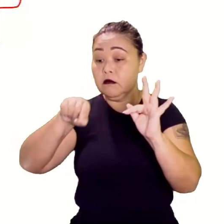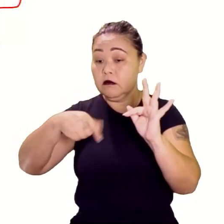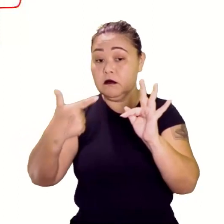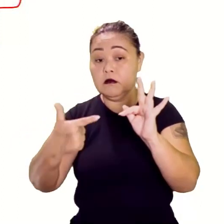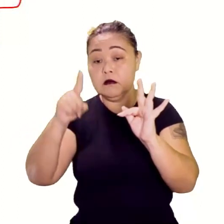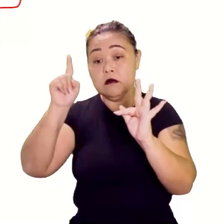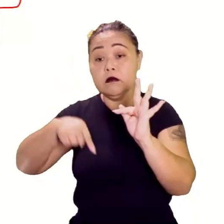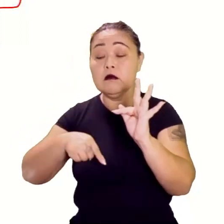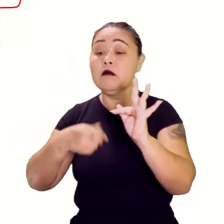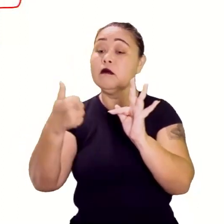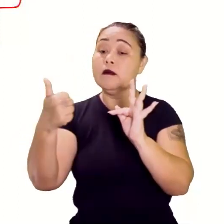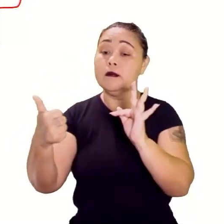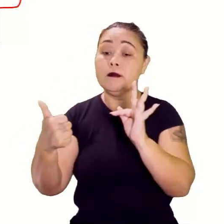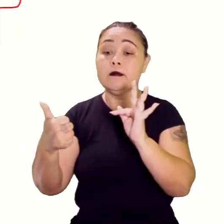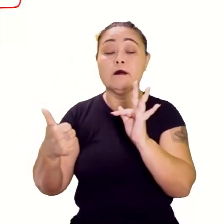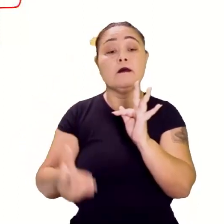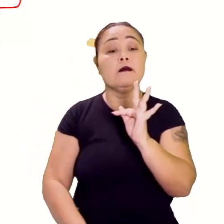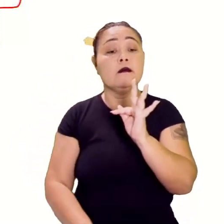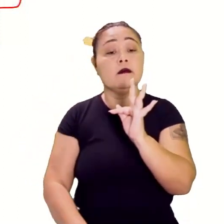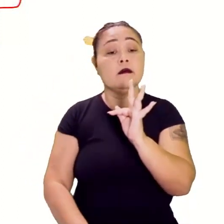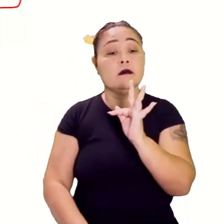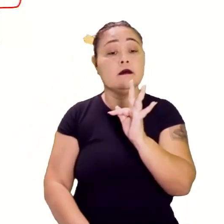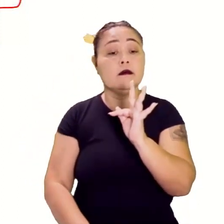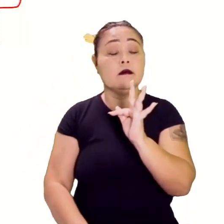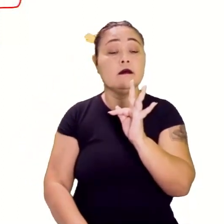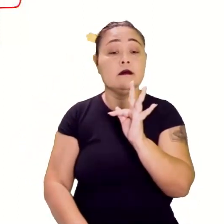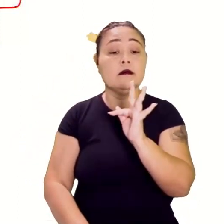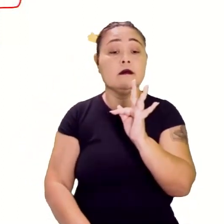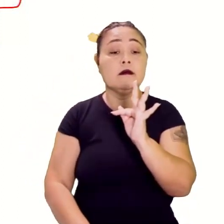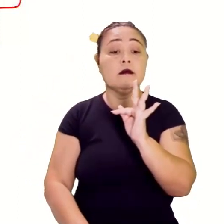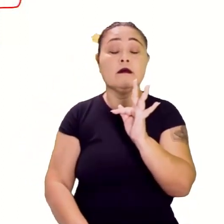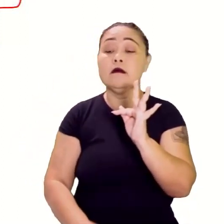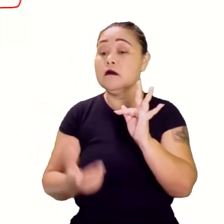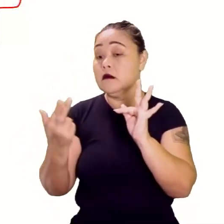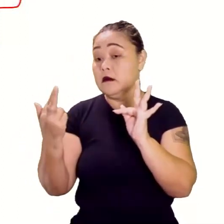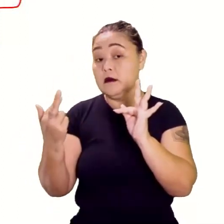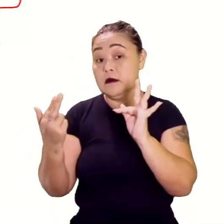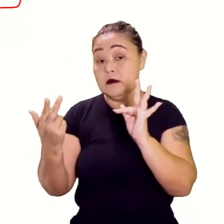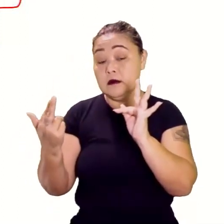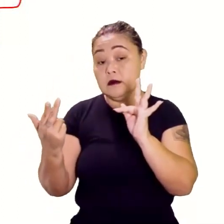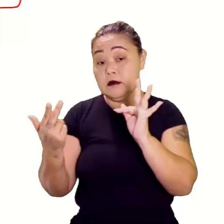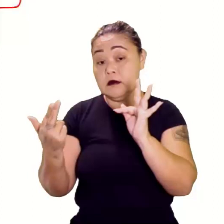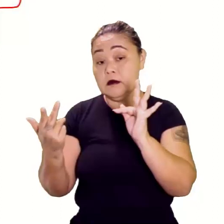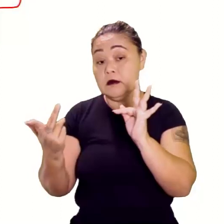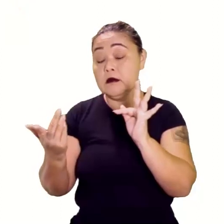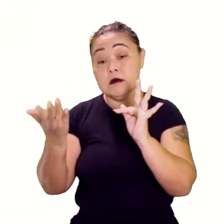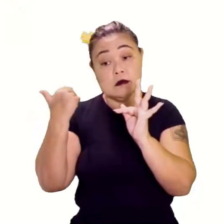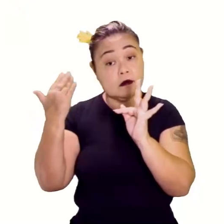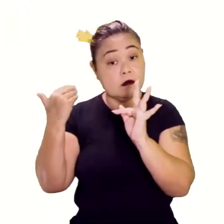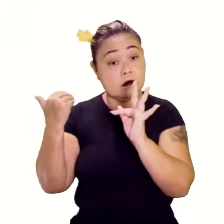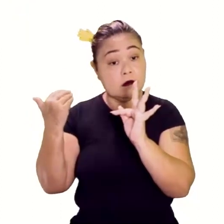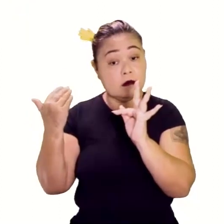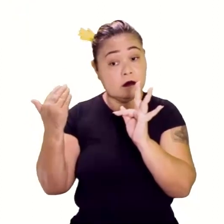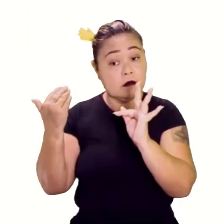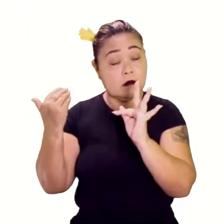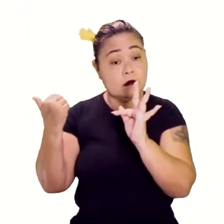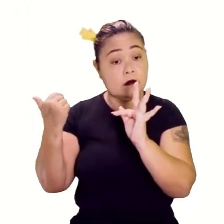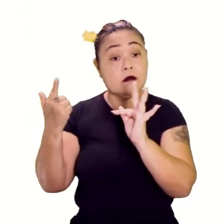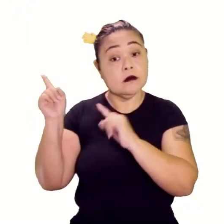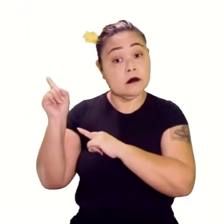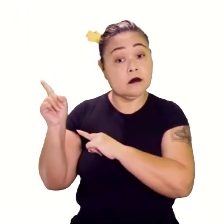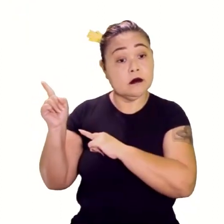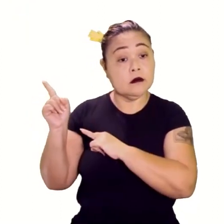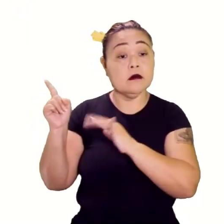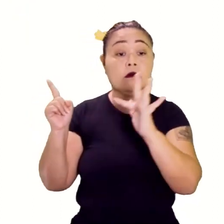né? O nosso y é 1. Aqui, ó. E do mesmo jeito, né? Como a gente viu aqui na parte que